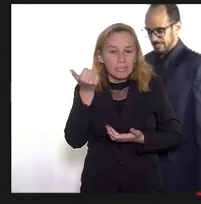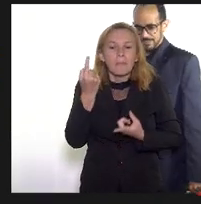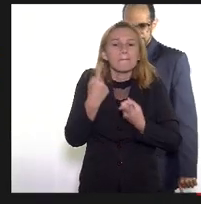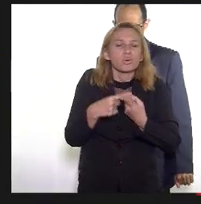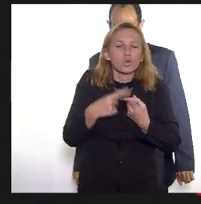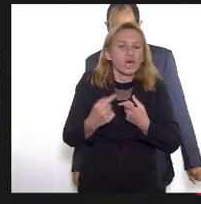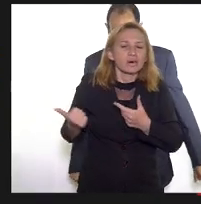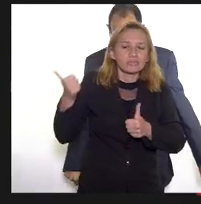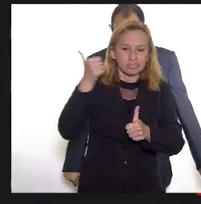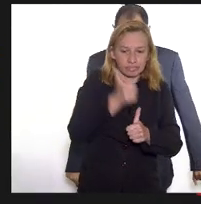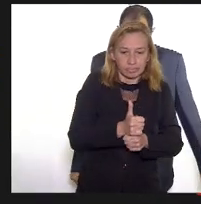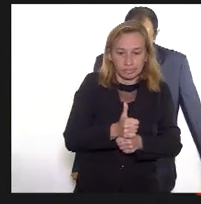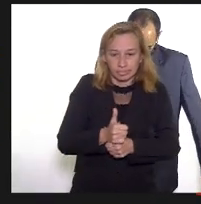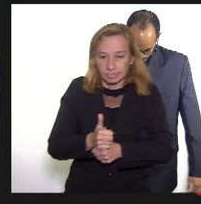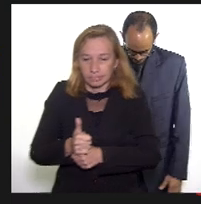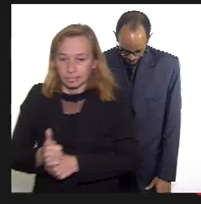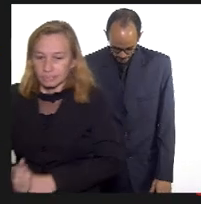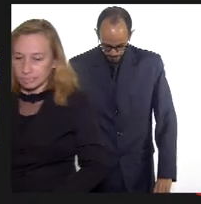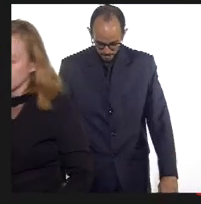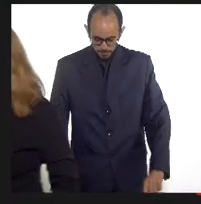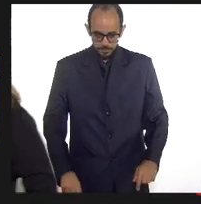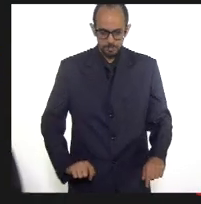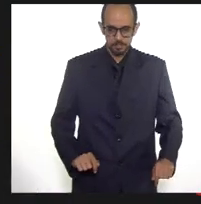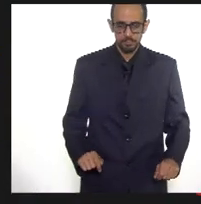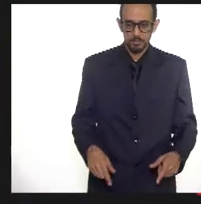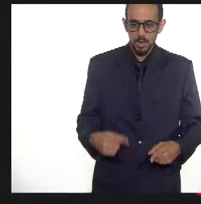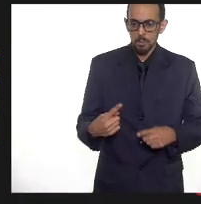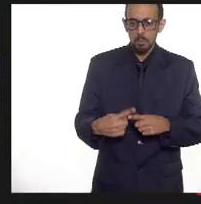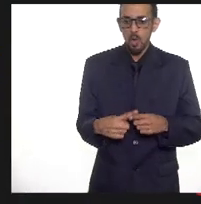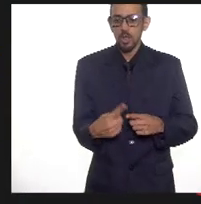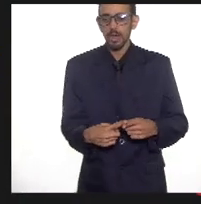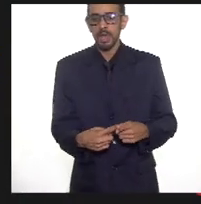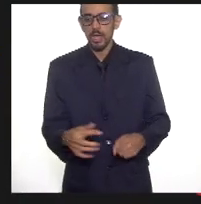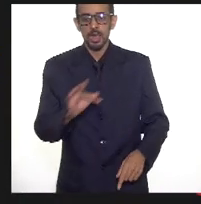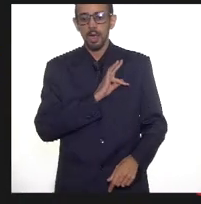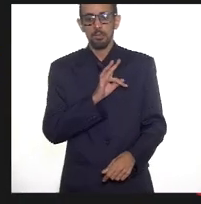que esses casos não eram levados à polícia,